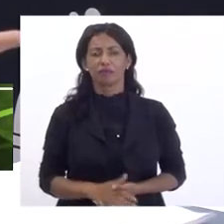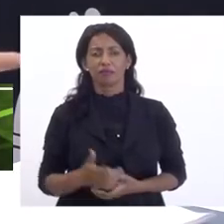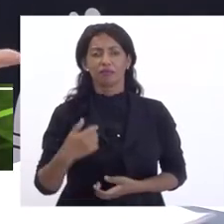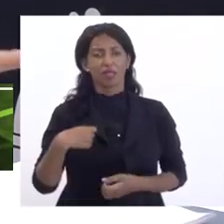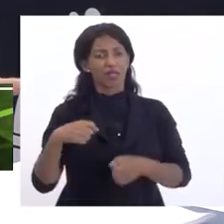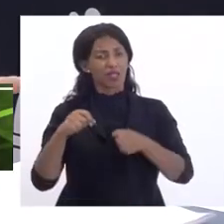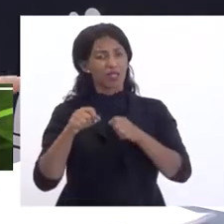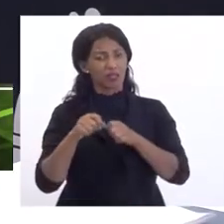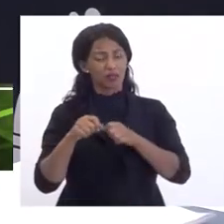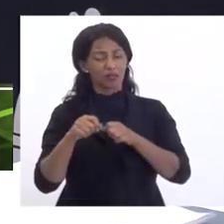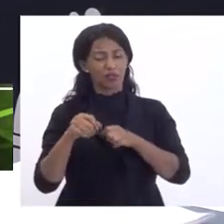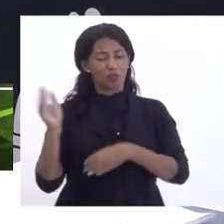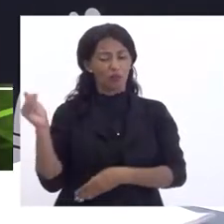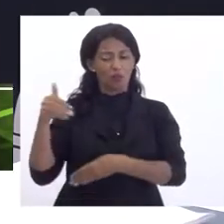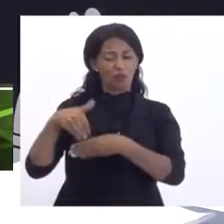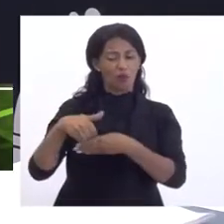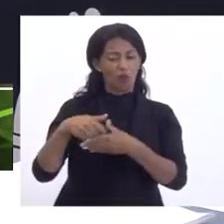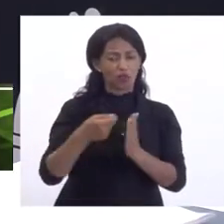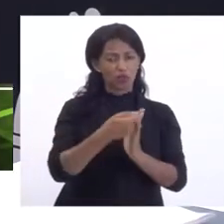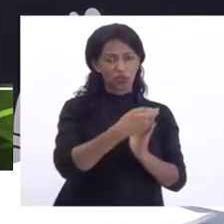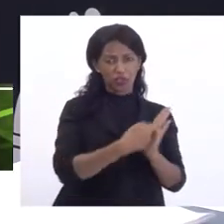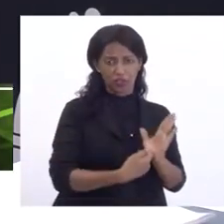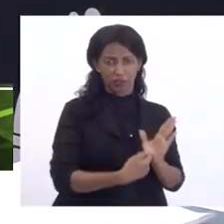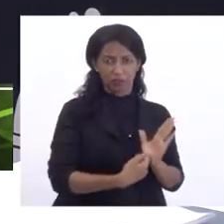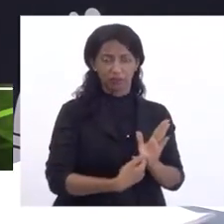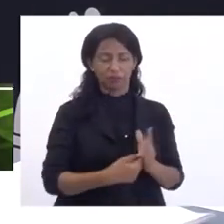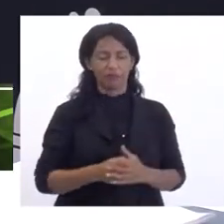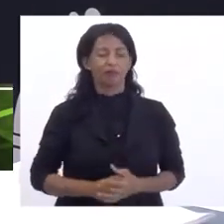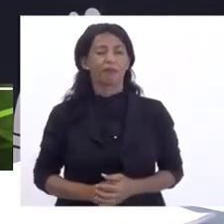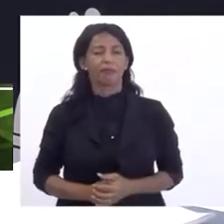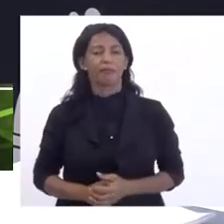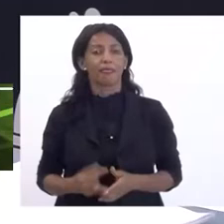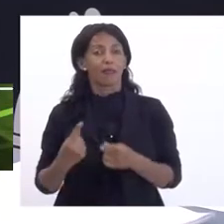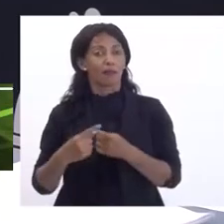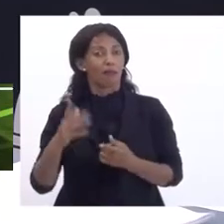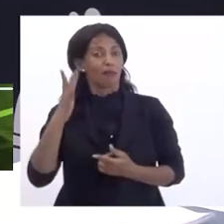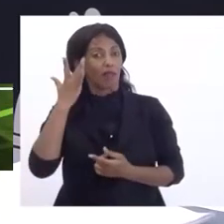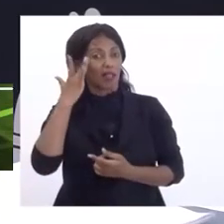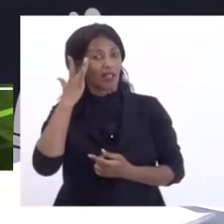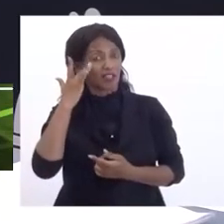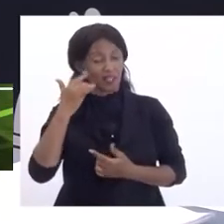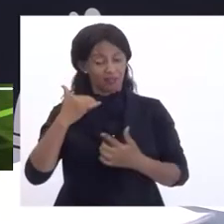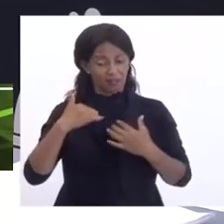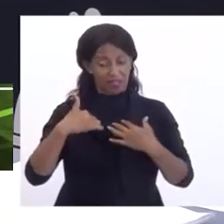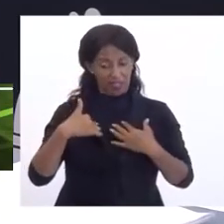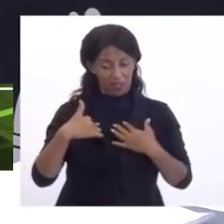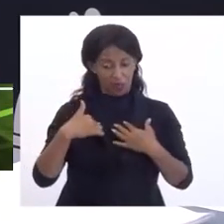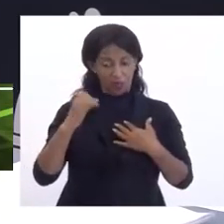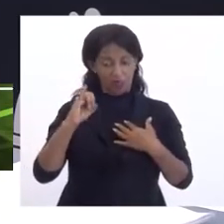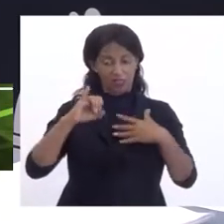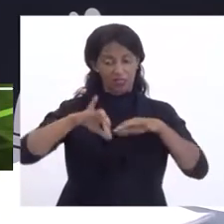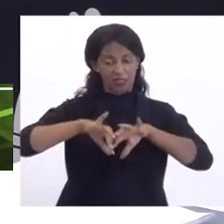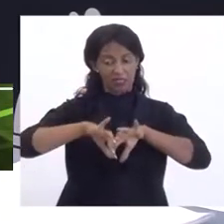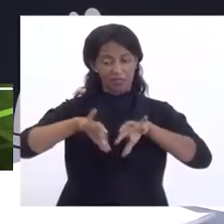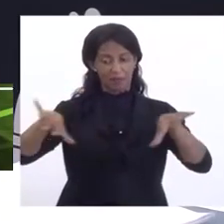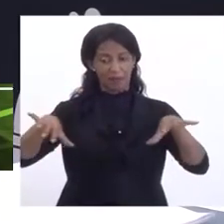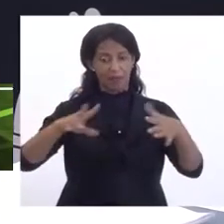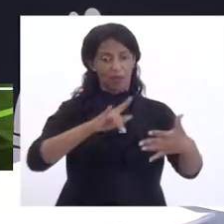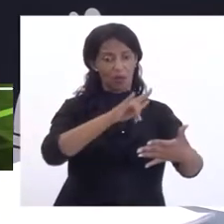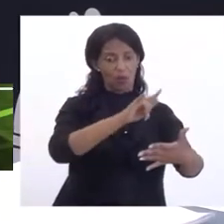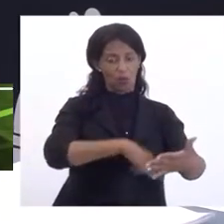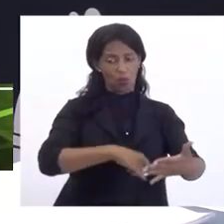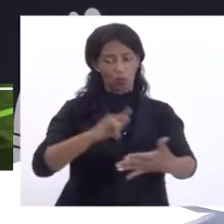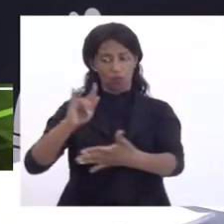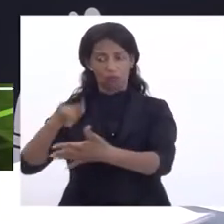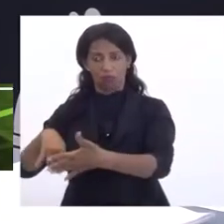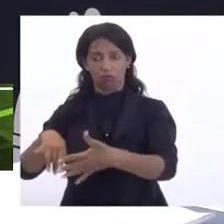os votos escritos, né? Porque achava eu que, se a gente separasse as contas, né,